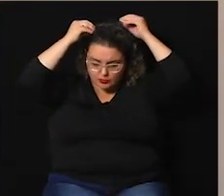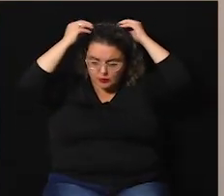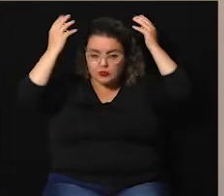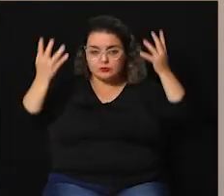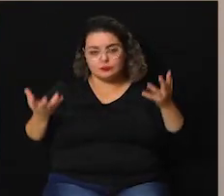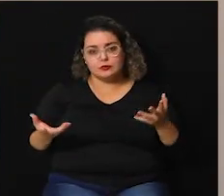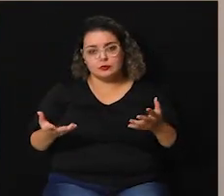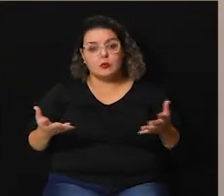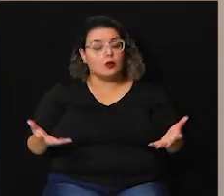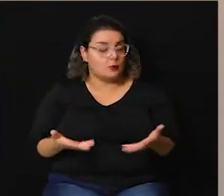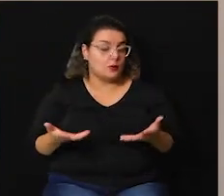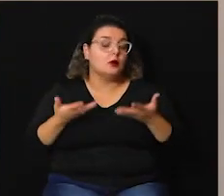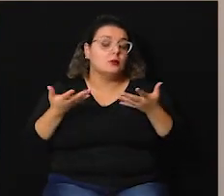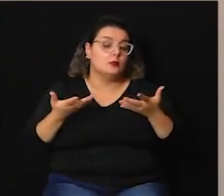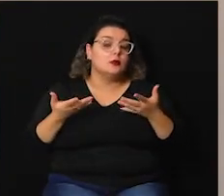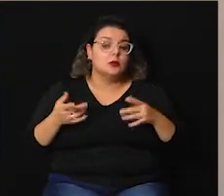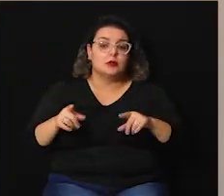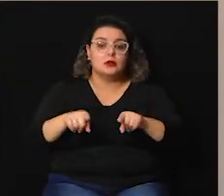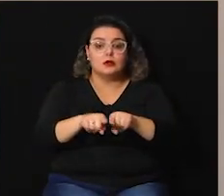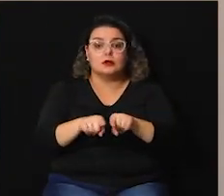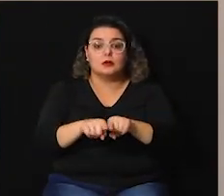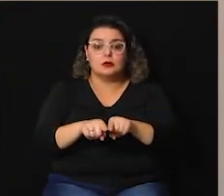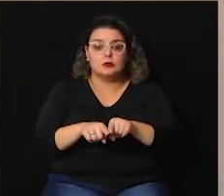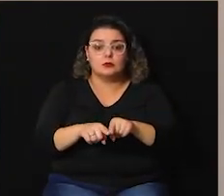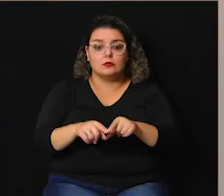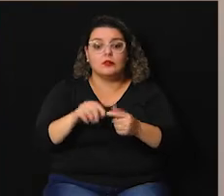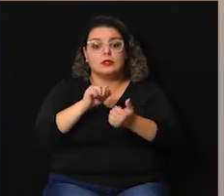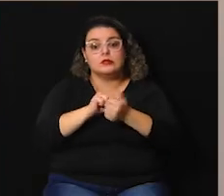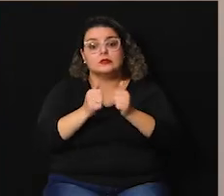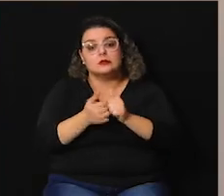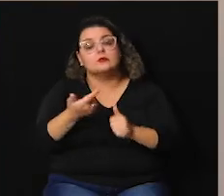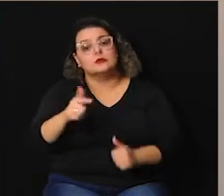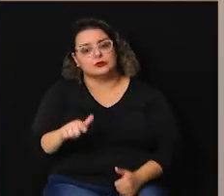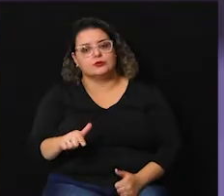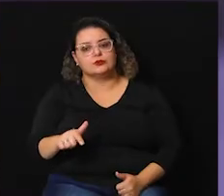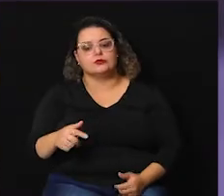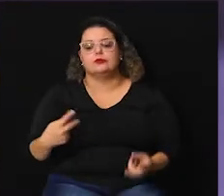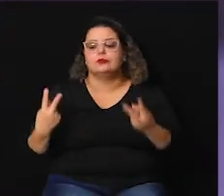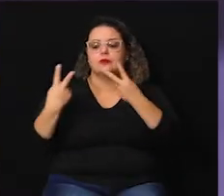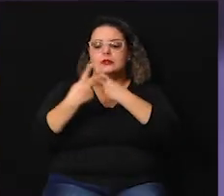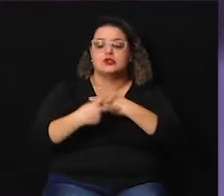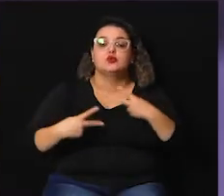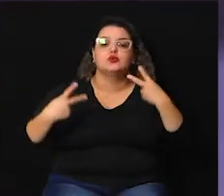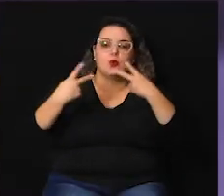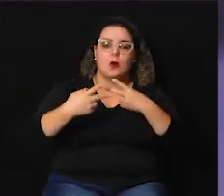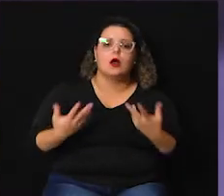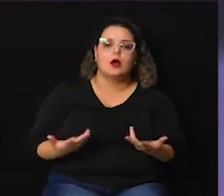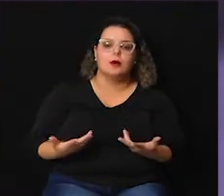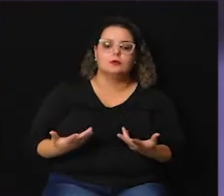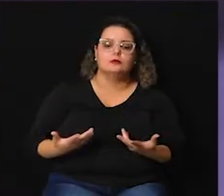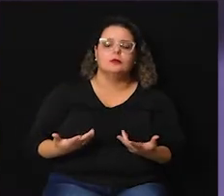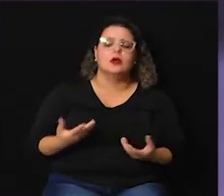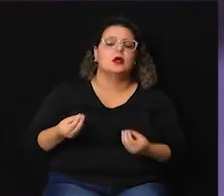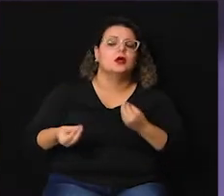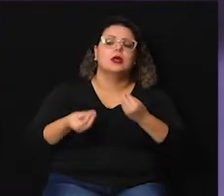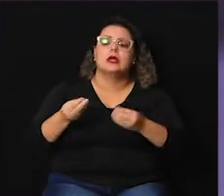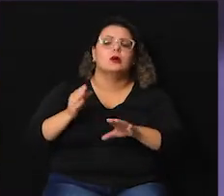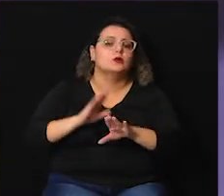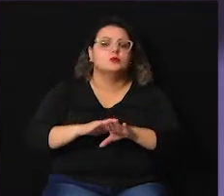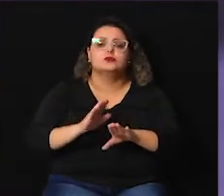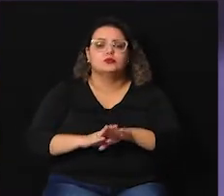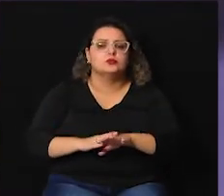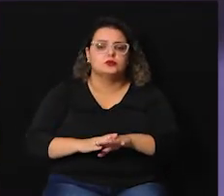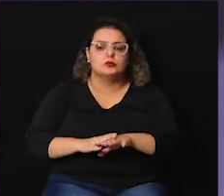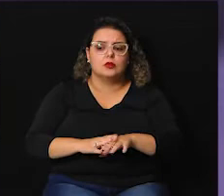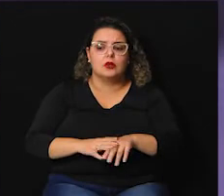grande contribuição também para esta reconstituição da autoimagem. E Cami, como é que funciona na prática o paciente